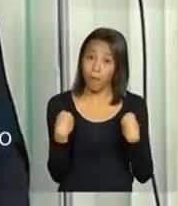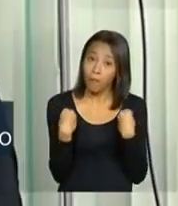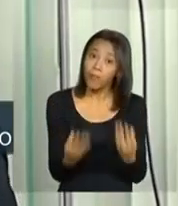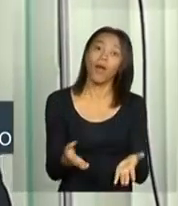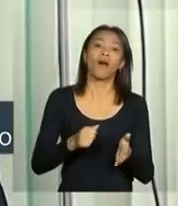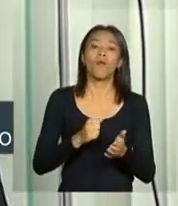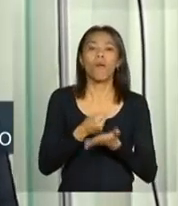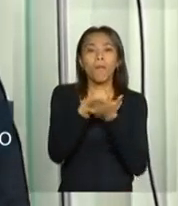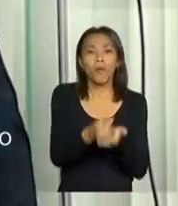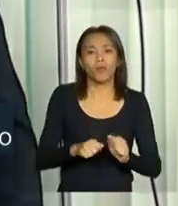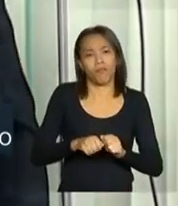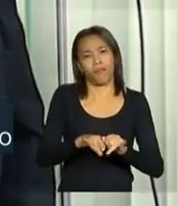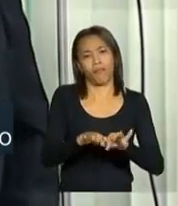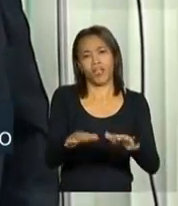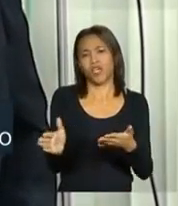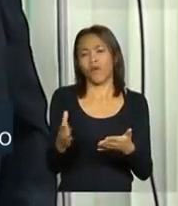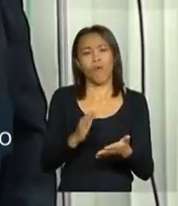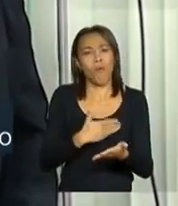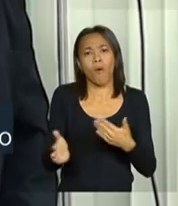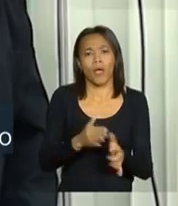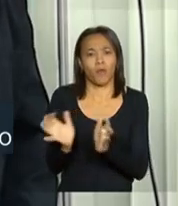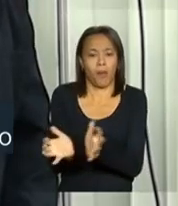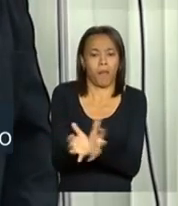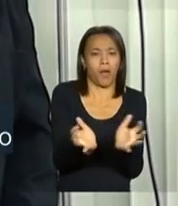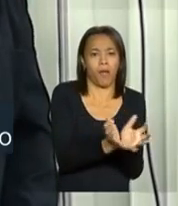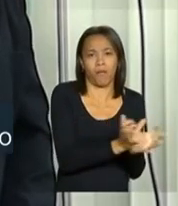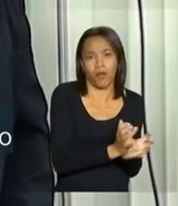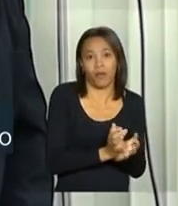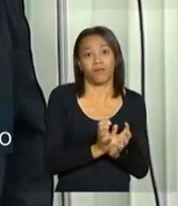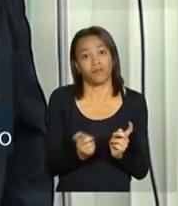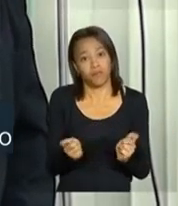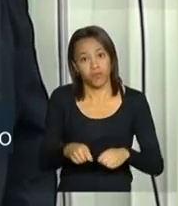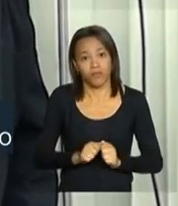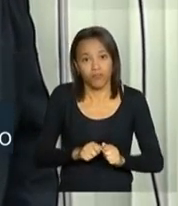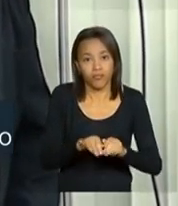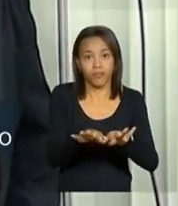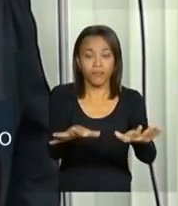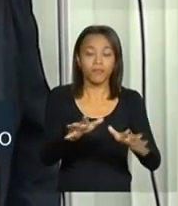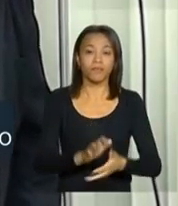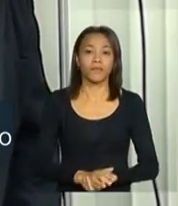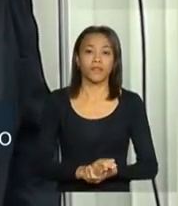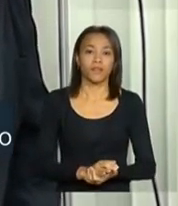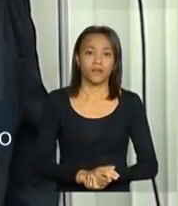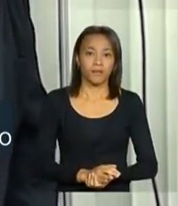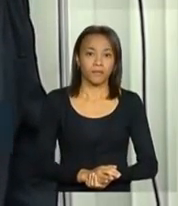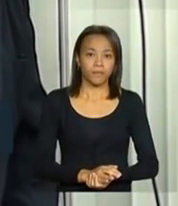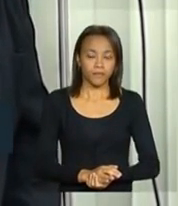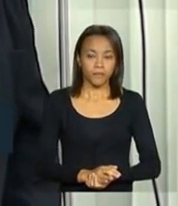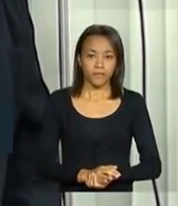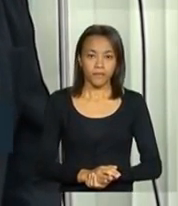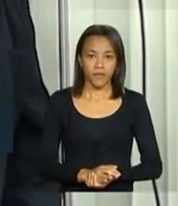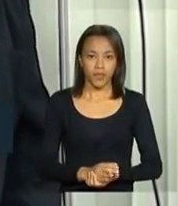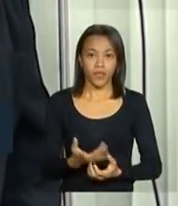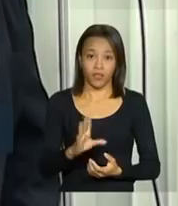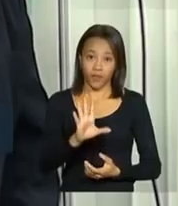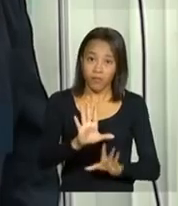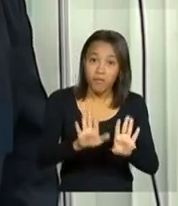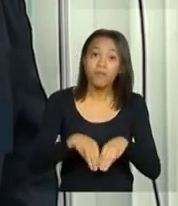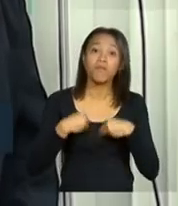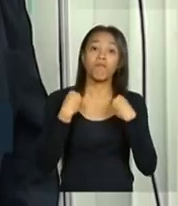transversalmente em todas as áreas que implicam na modernização da